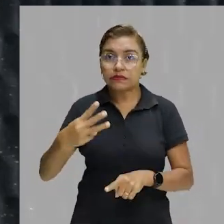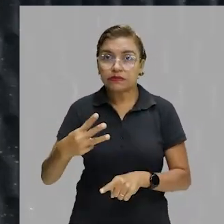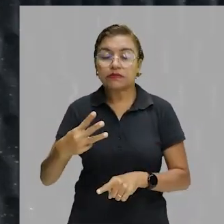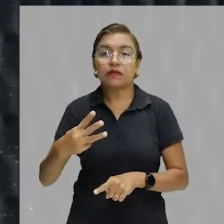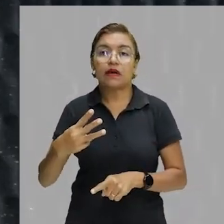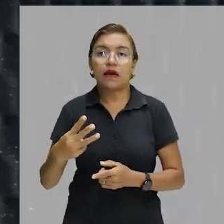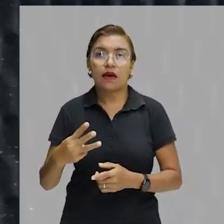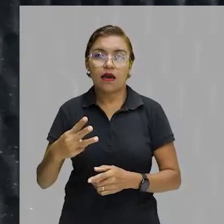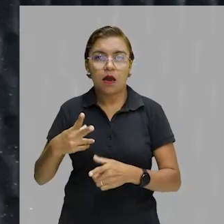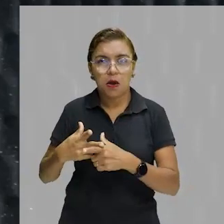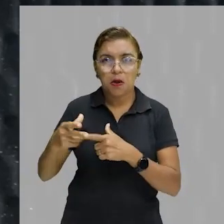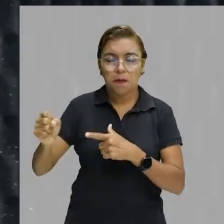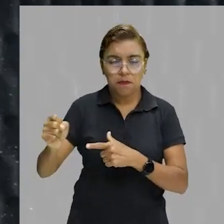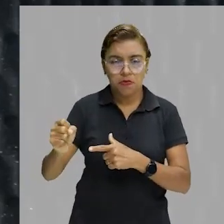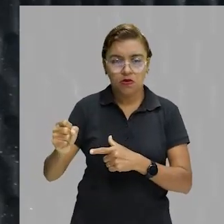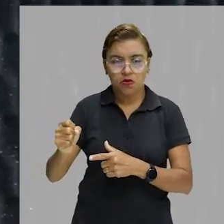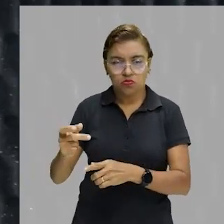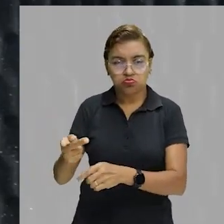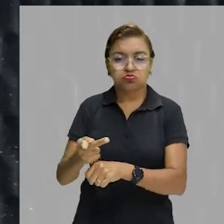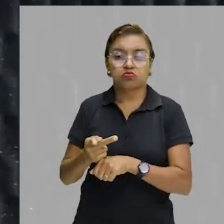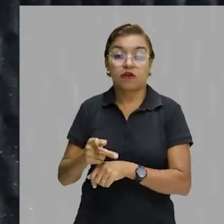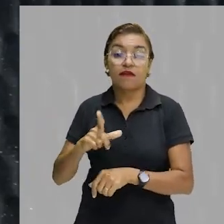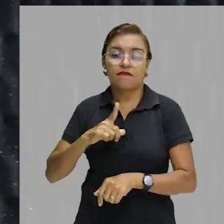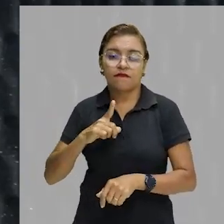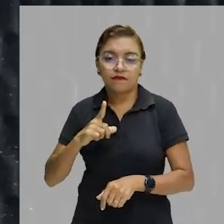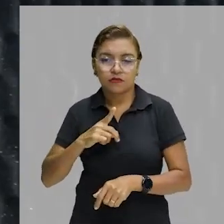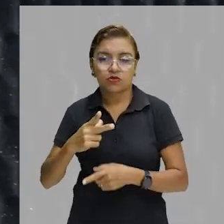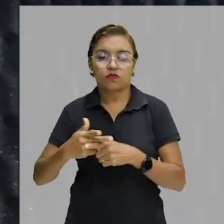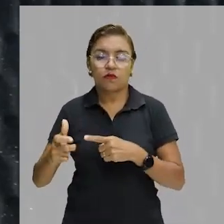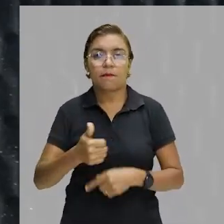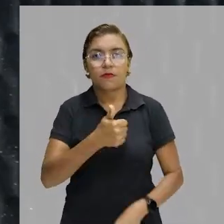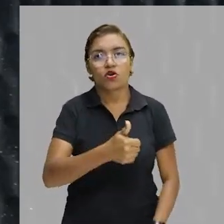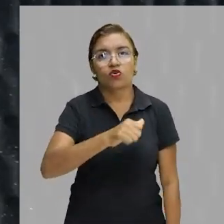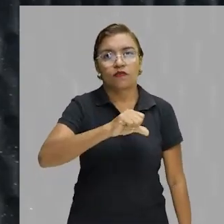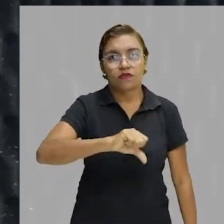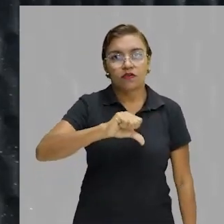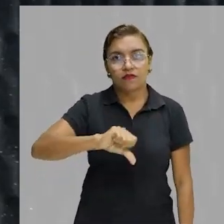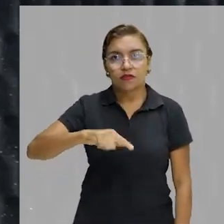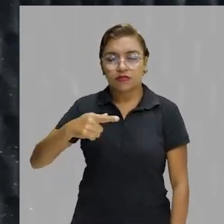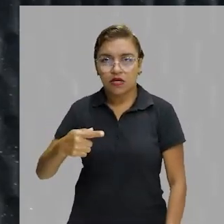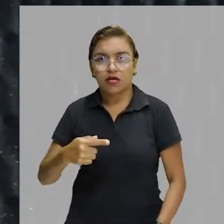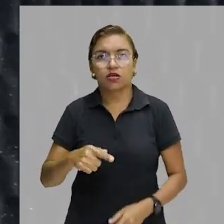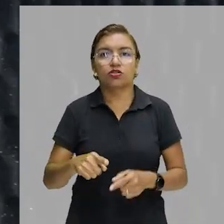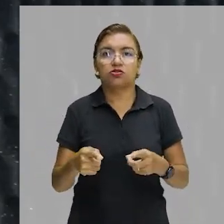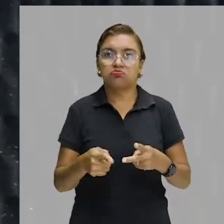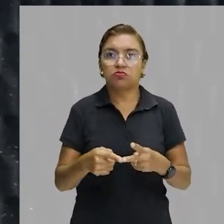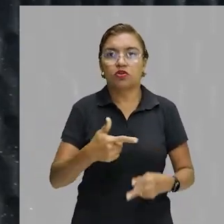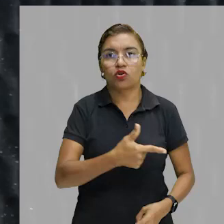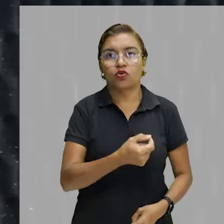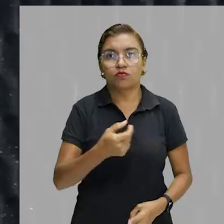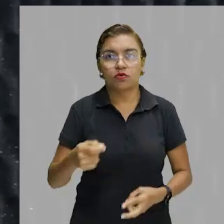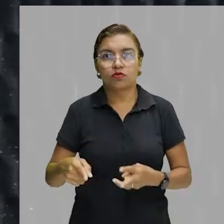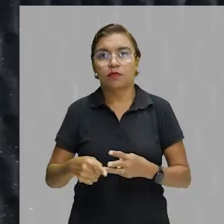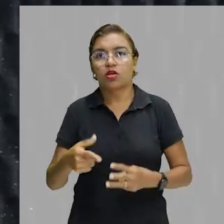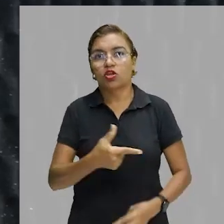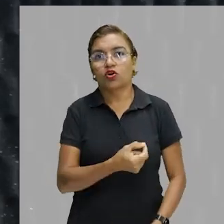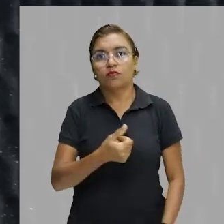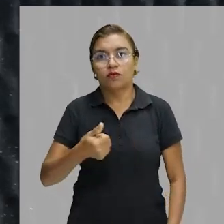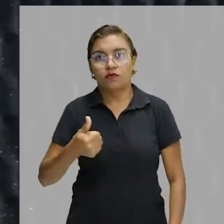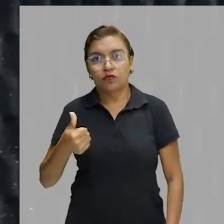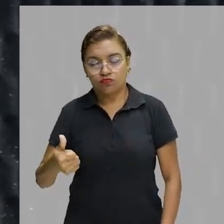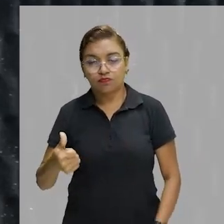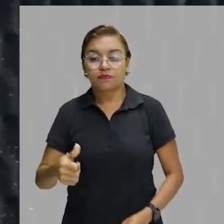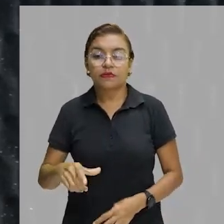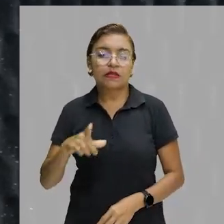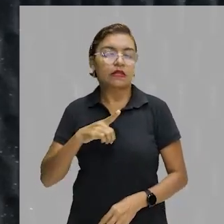Slam de Roland Garros. Venceu em 1997, 2000, 2001. O que eu quero falar para vocês em